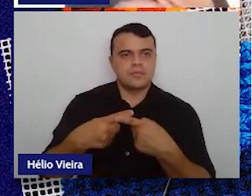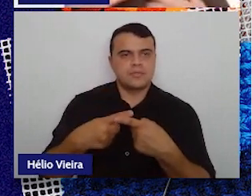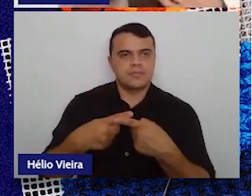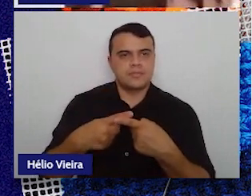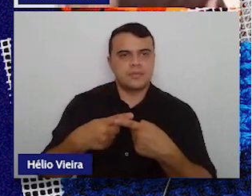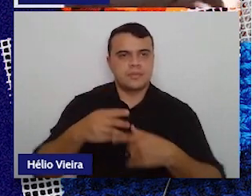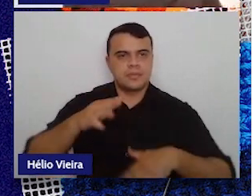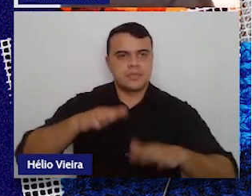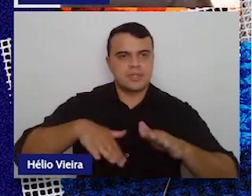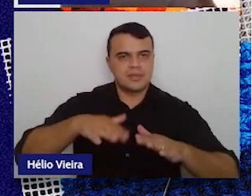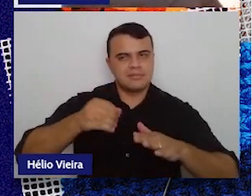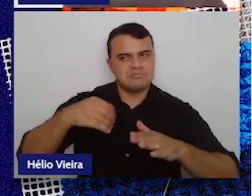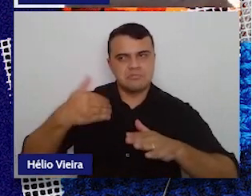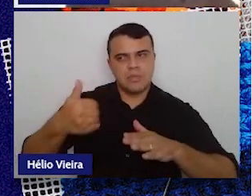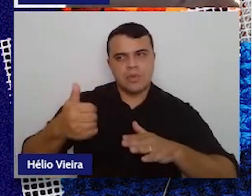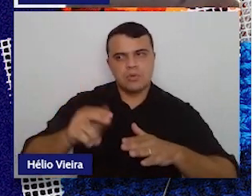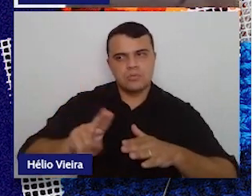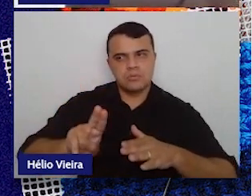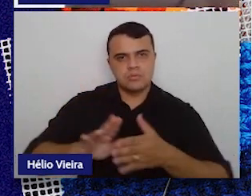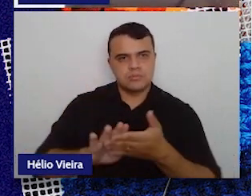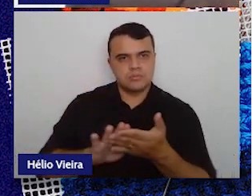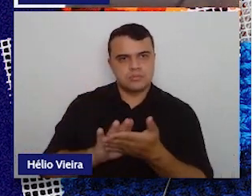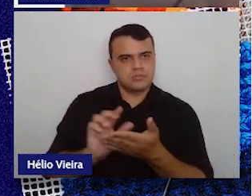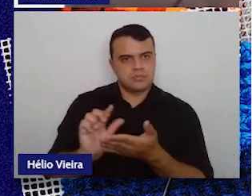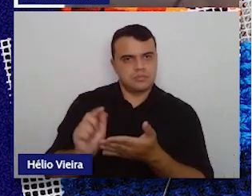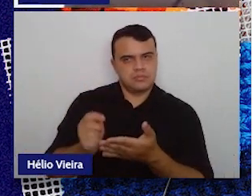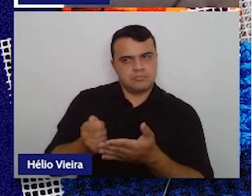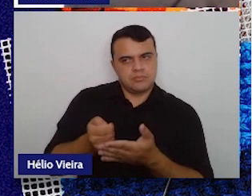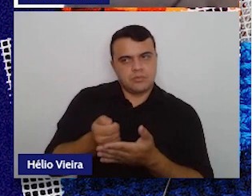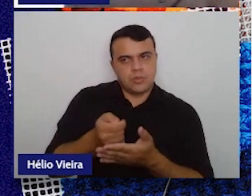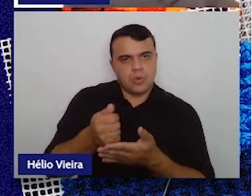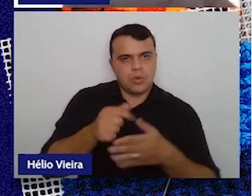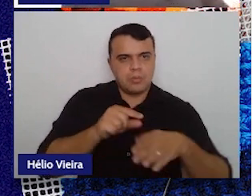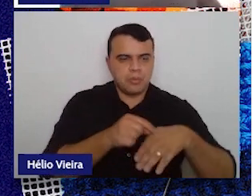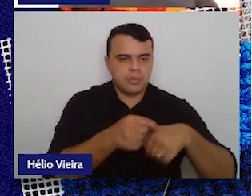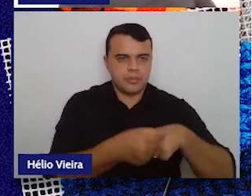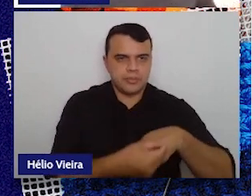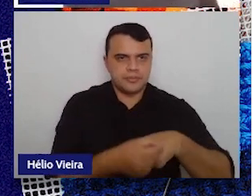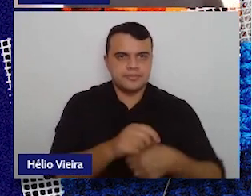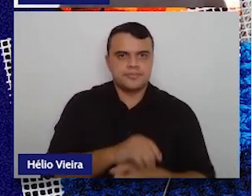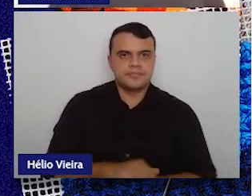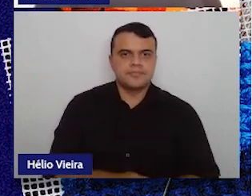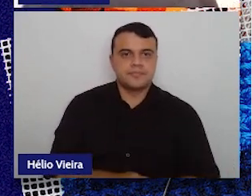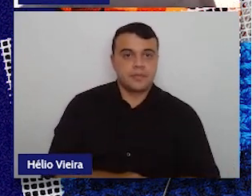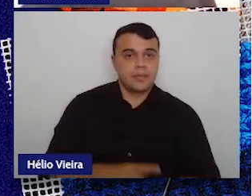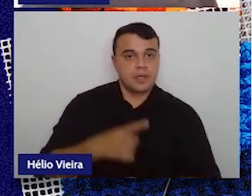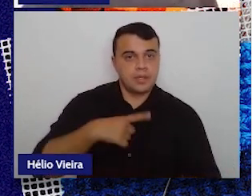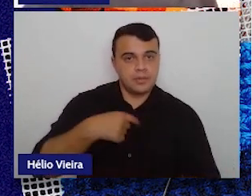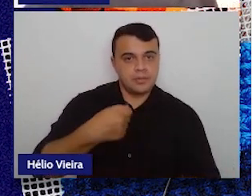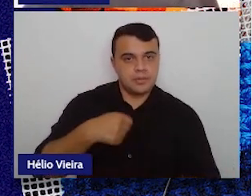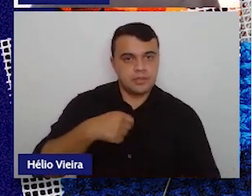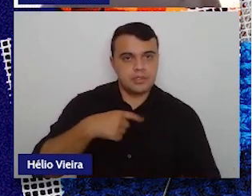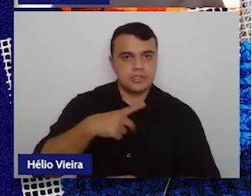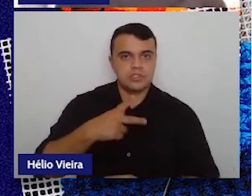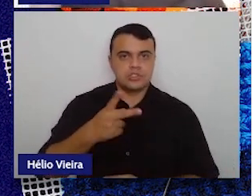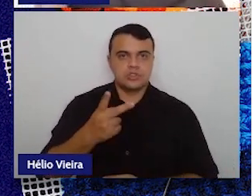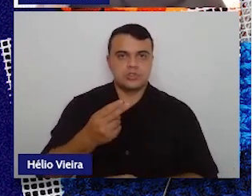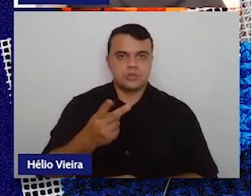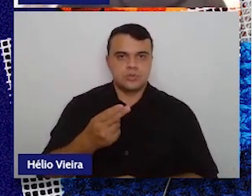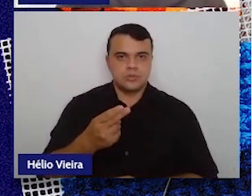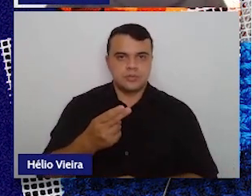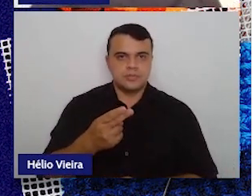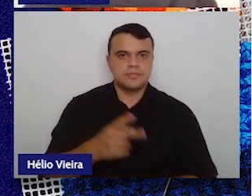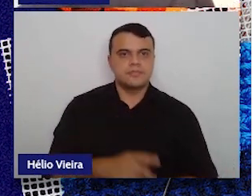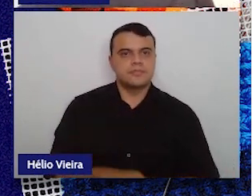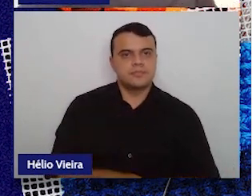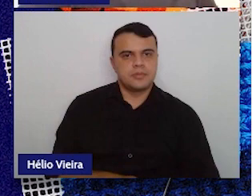tem se perdido, né, essa prática dos bordados e tal. A gente vai precisar de tesoura para